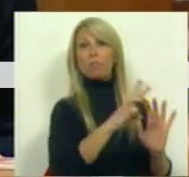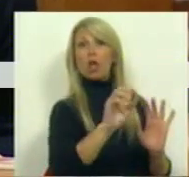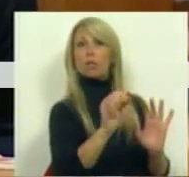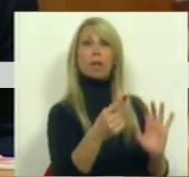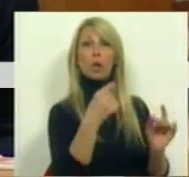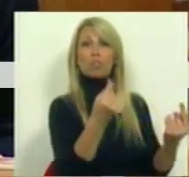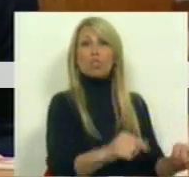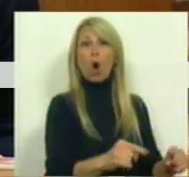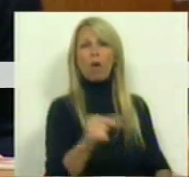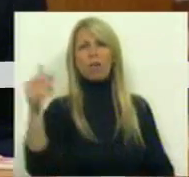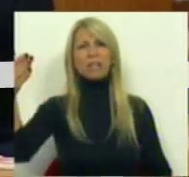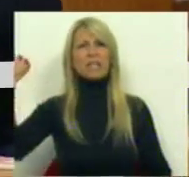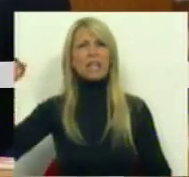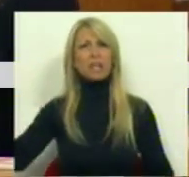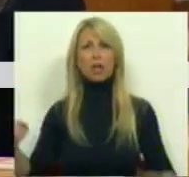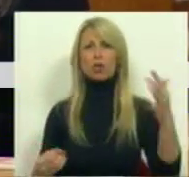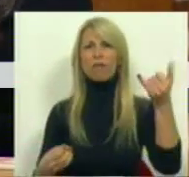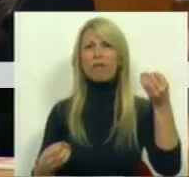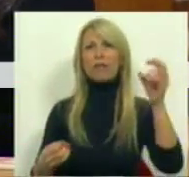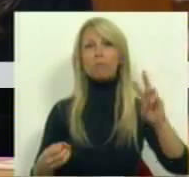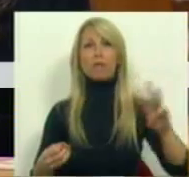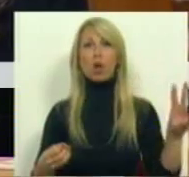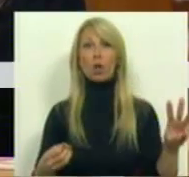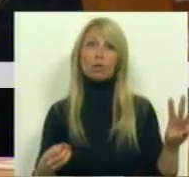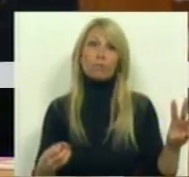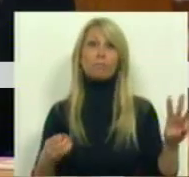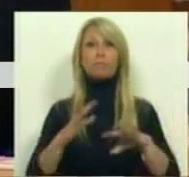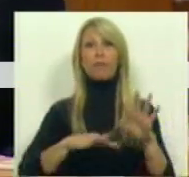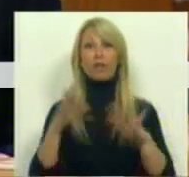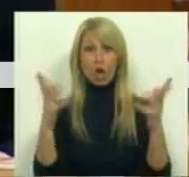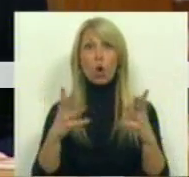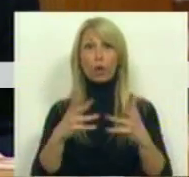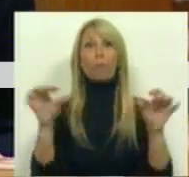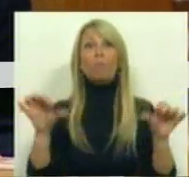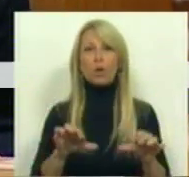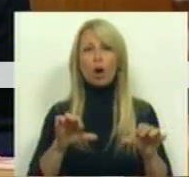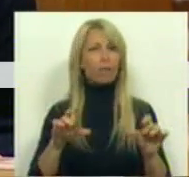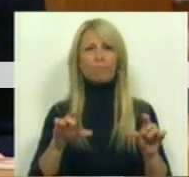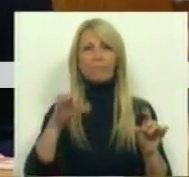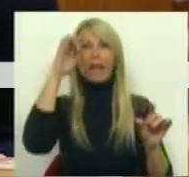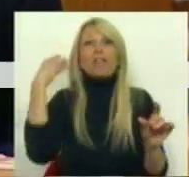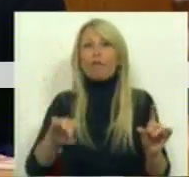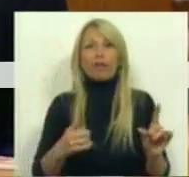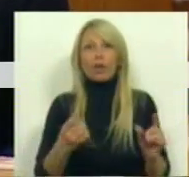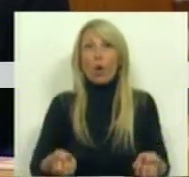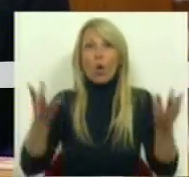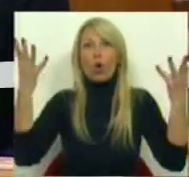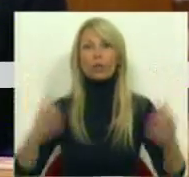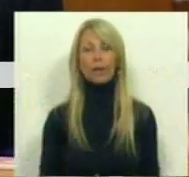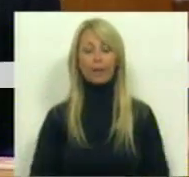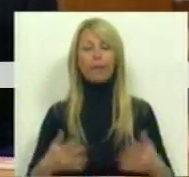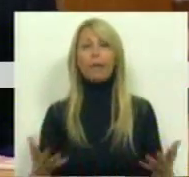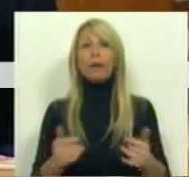Entre 700 e 20 milhões é só fazer as contas, pior era difícil. Por isso mesmo, todas as vozes